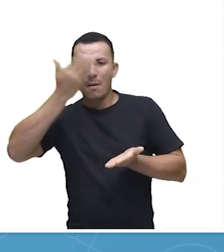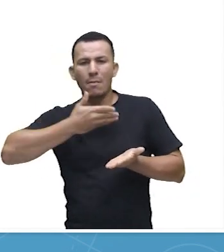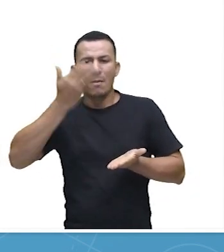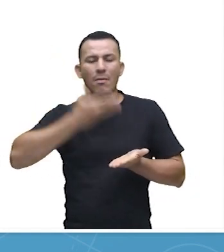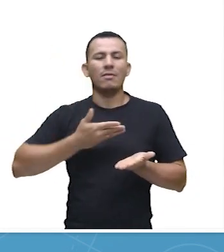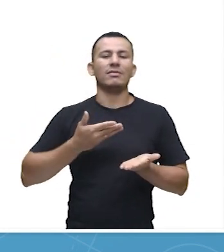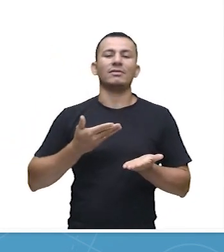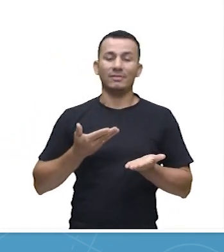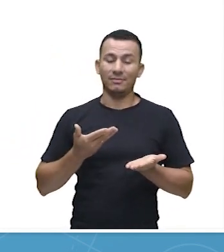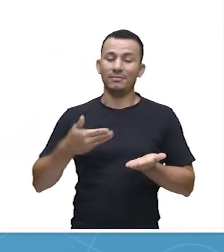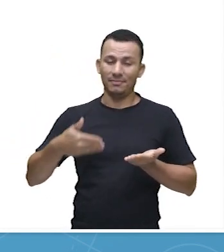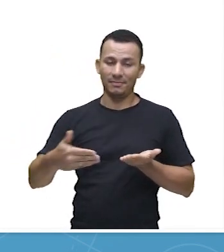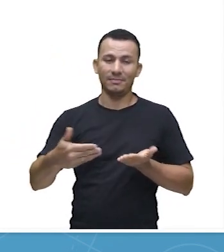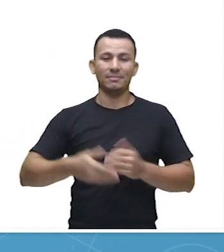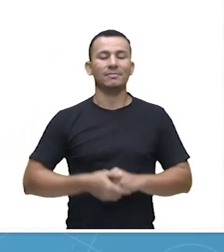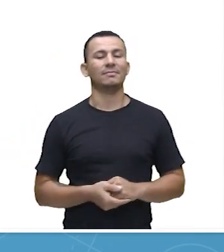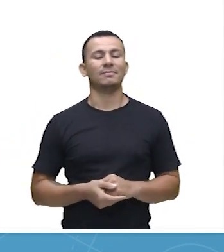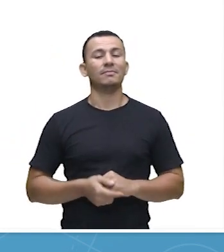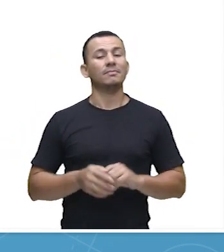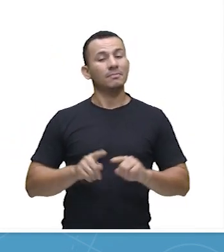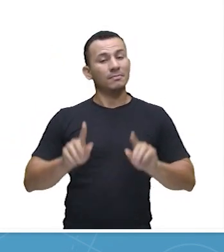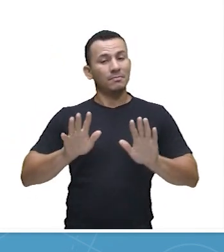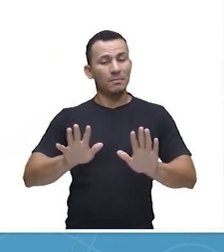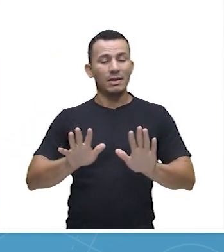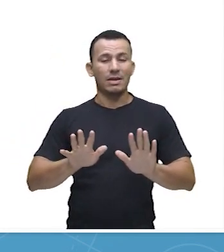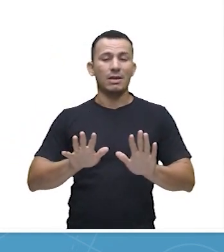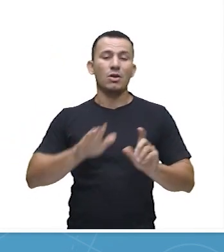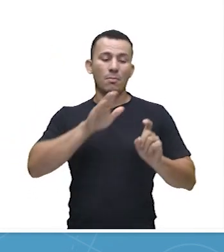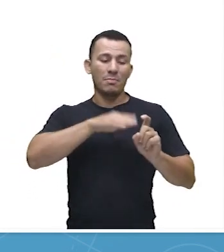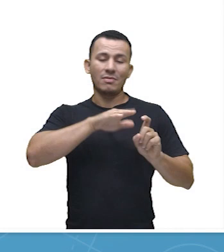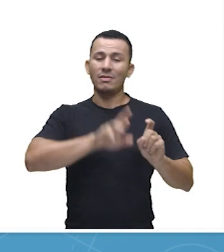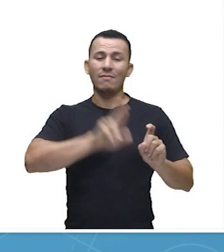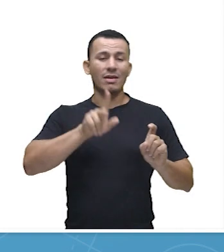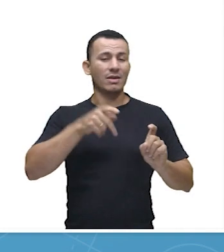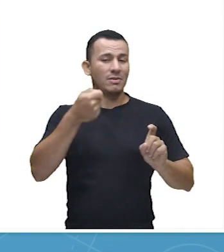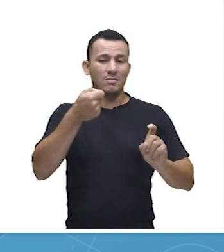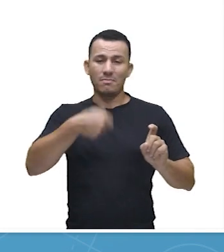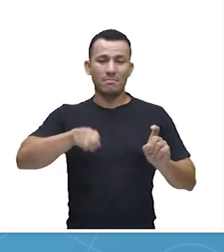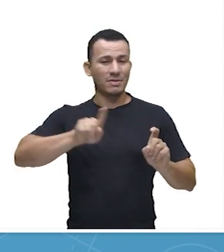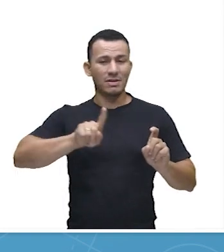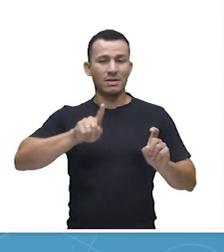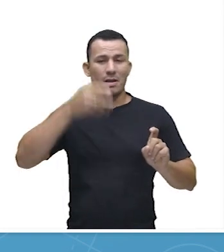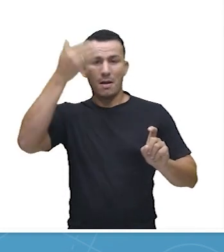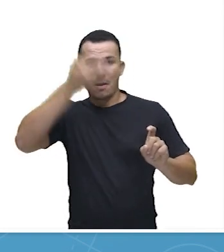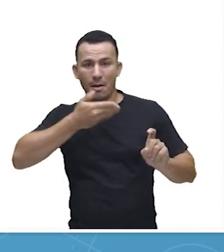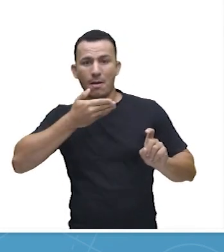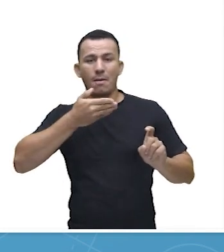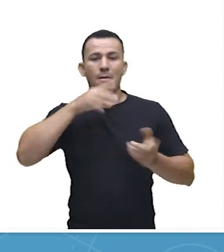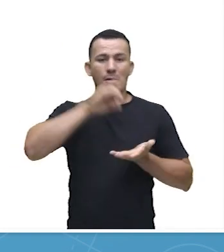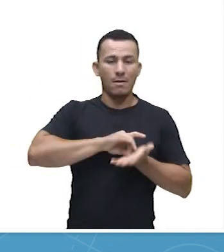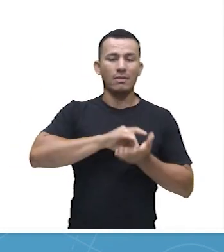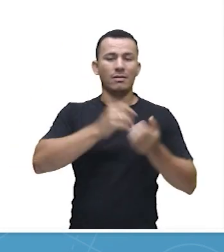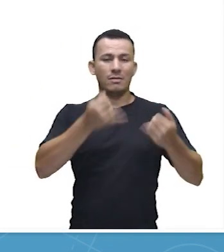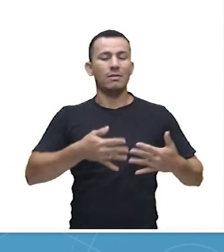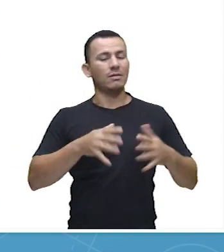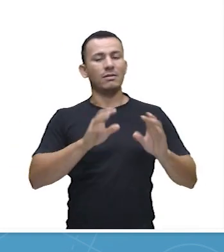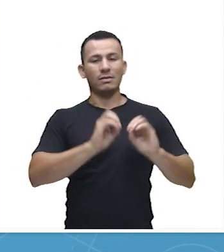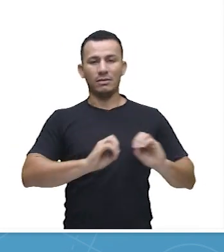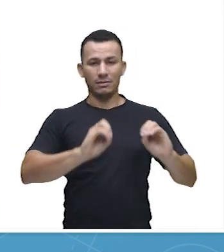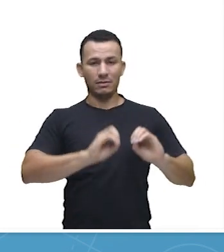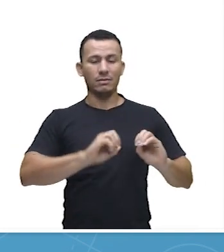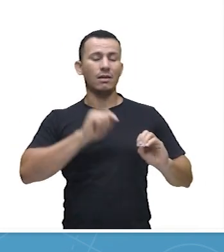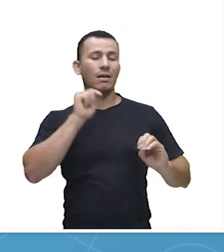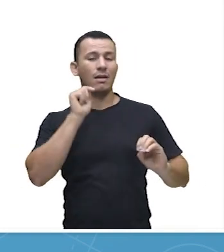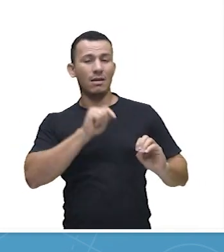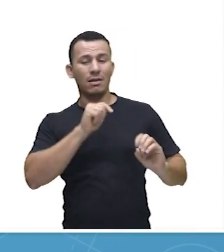por diante, não é? Mas não é essa a verdade do mito. Por quê? A verdade do mito é uma verdade intuída,